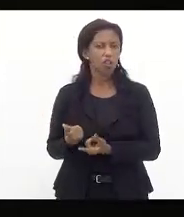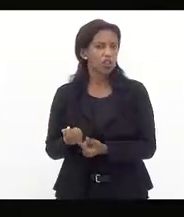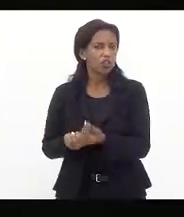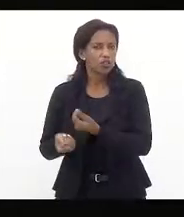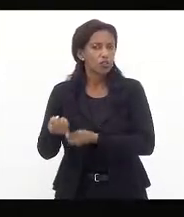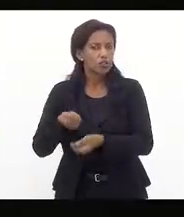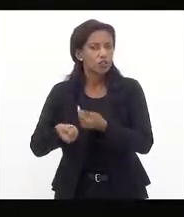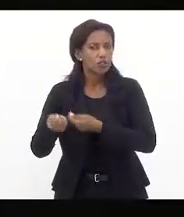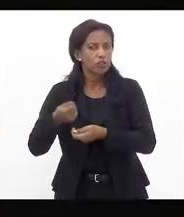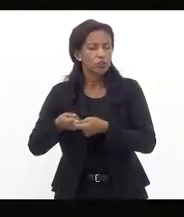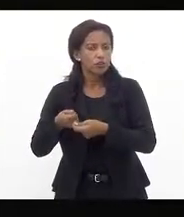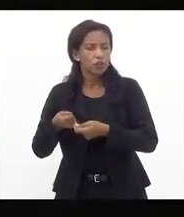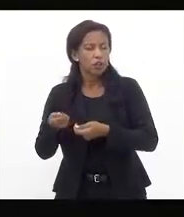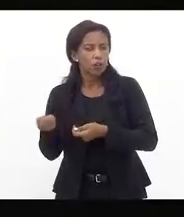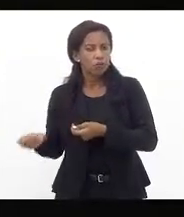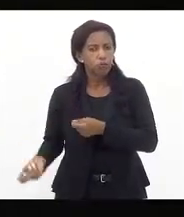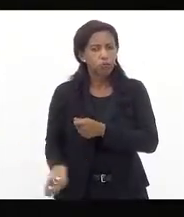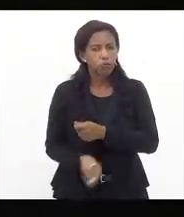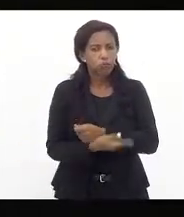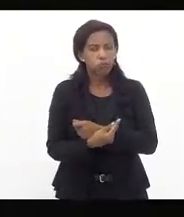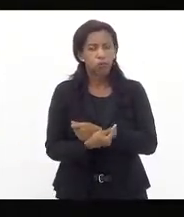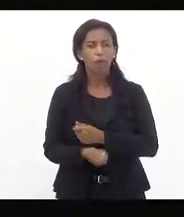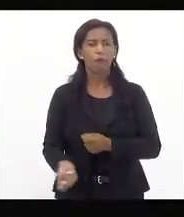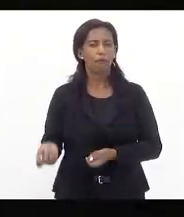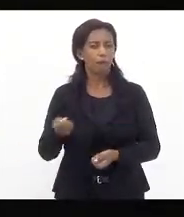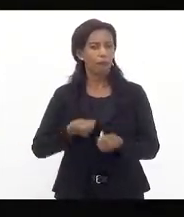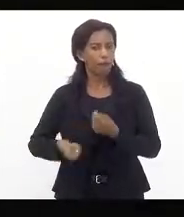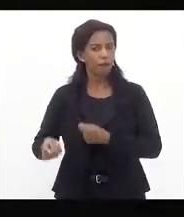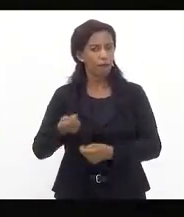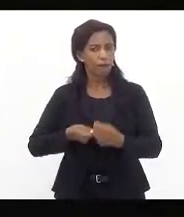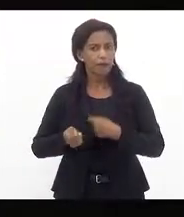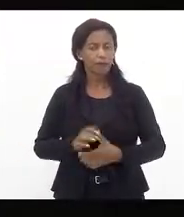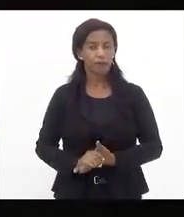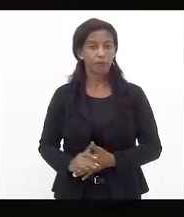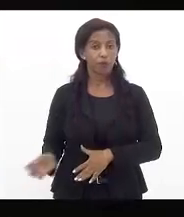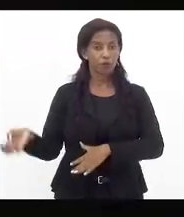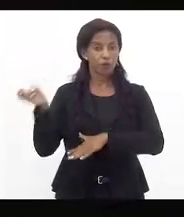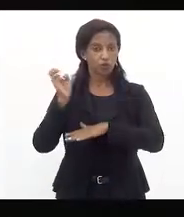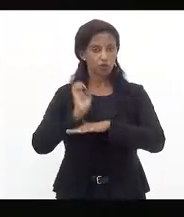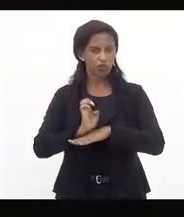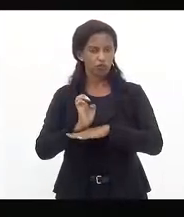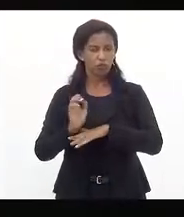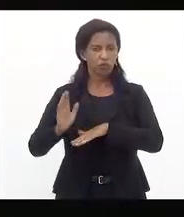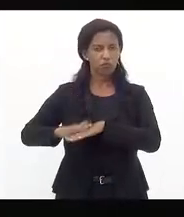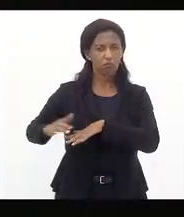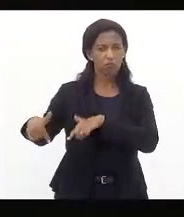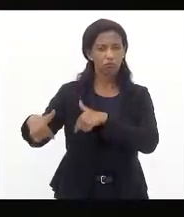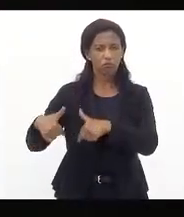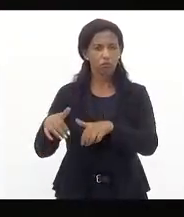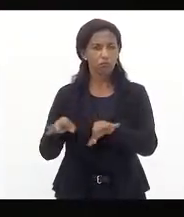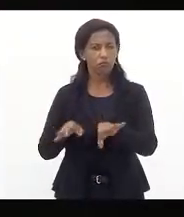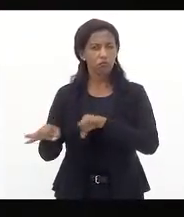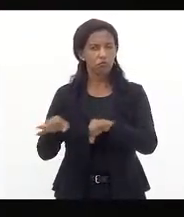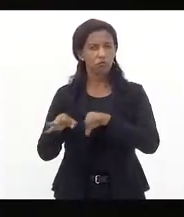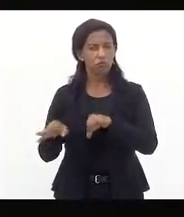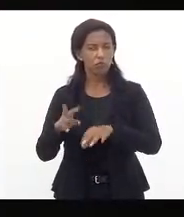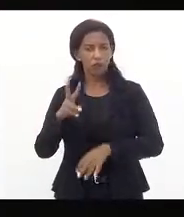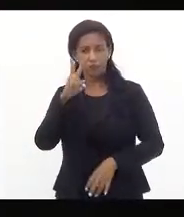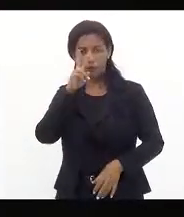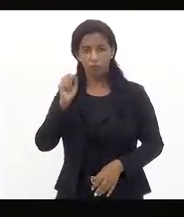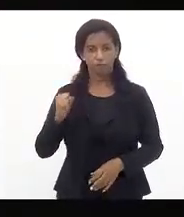dinheiro, injetando dinheiro na economia, o Estado agindo de maneira